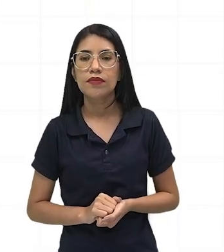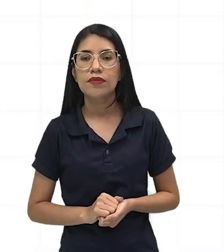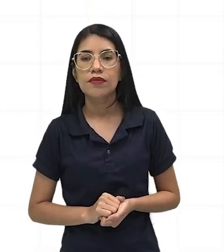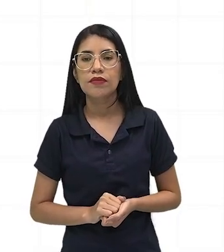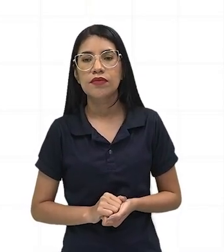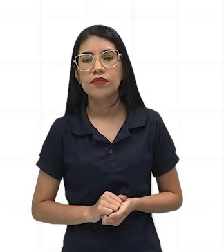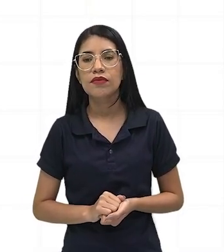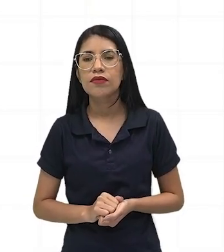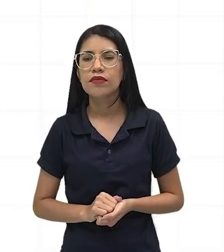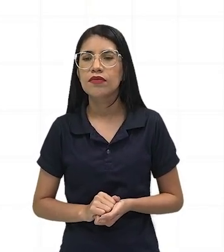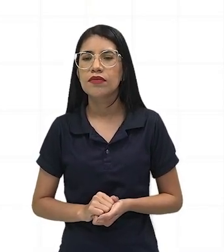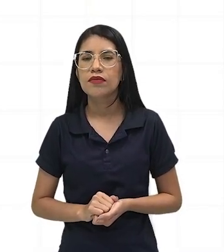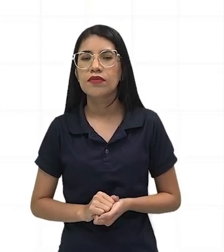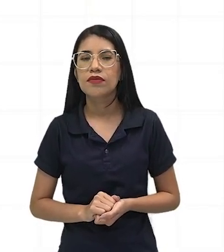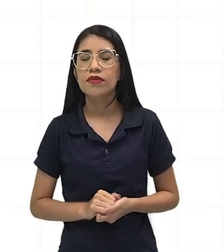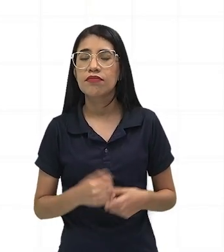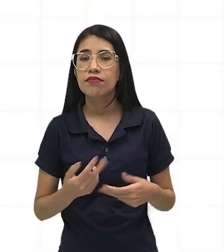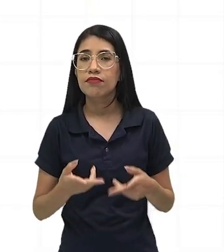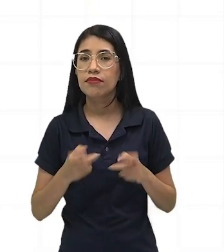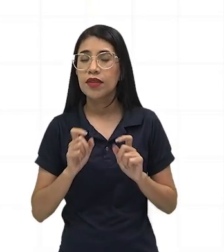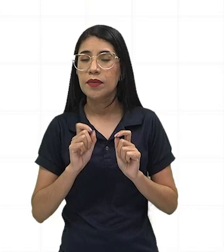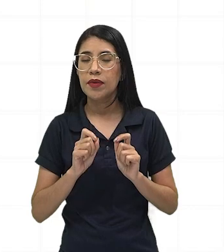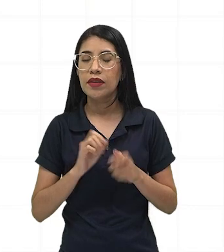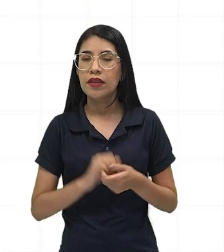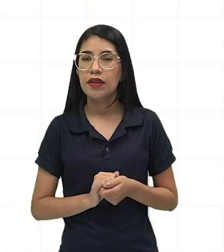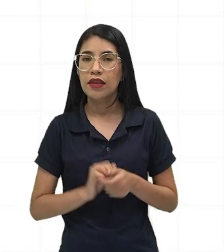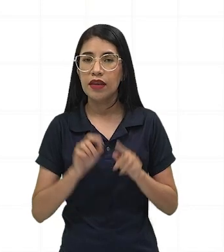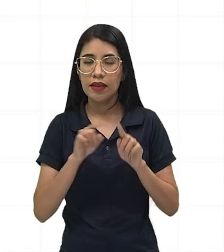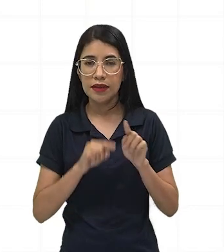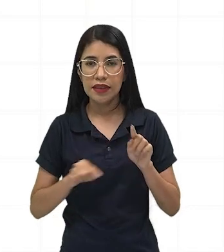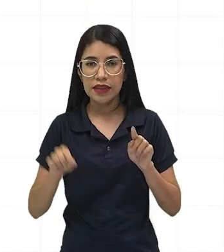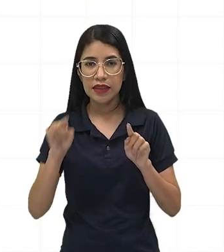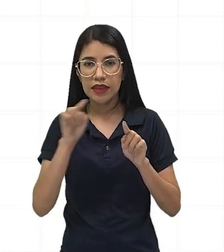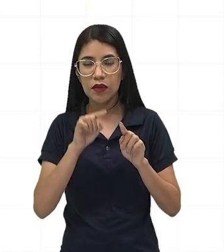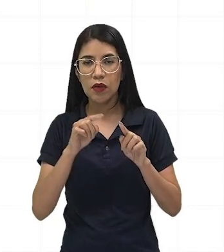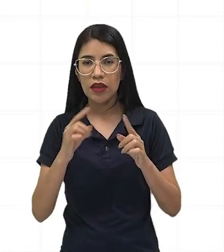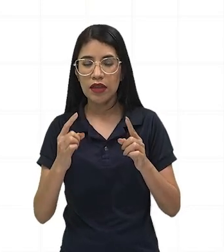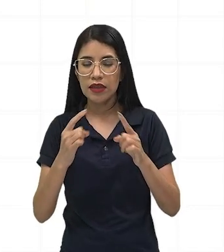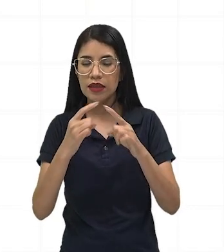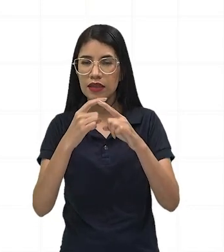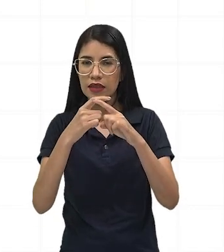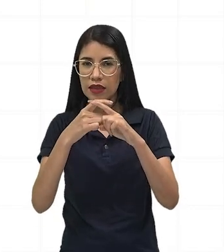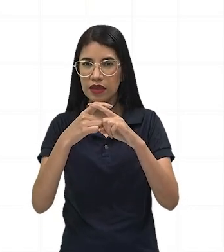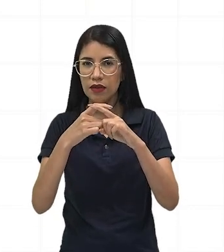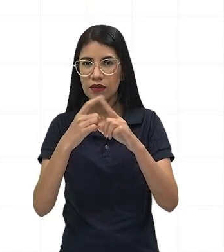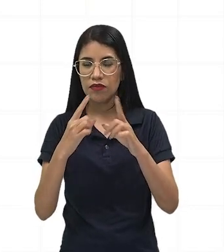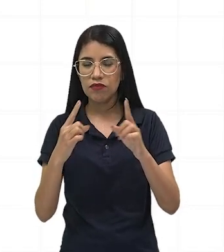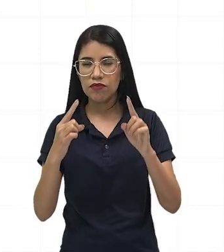E agora, nota-se que as circunferências se interceptam.